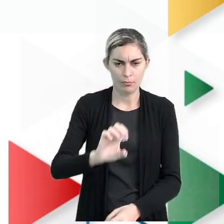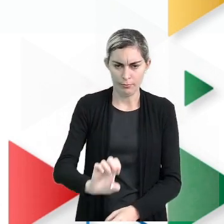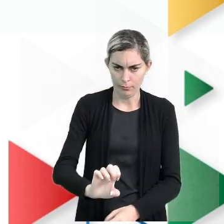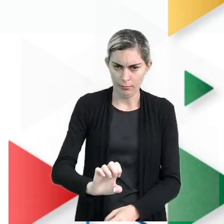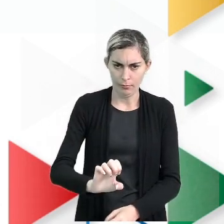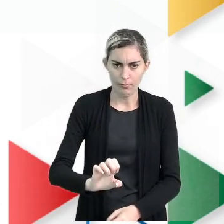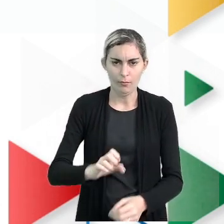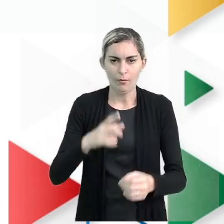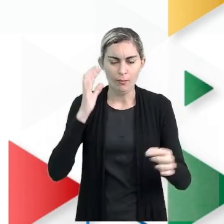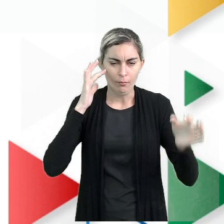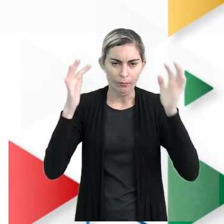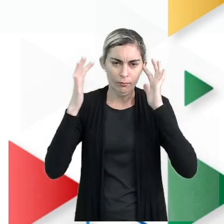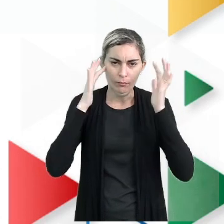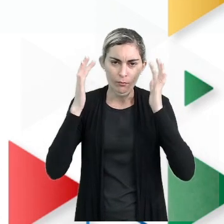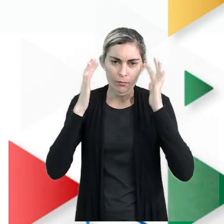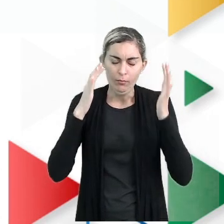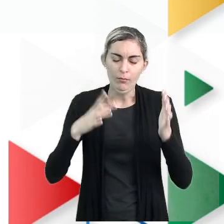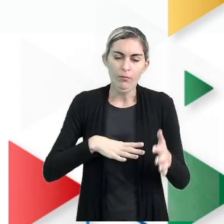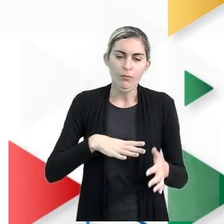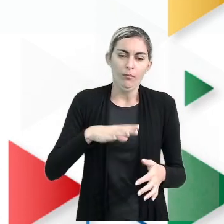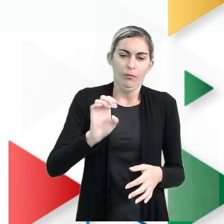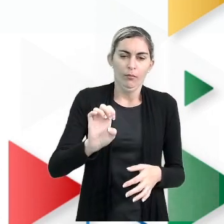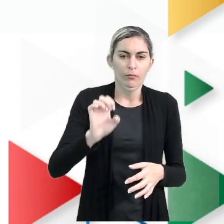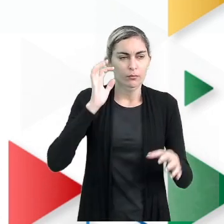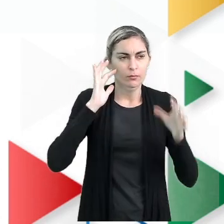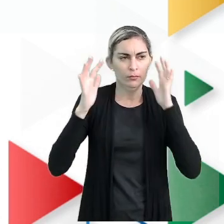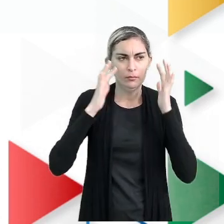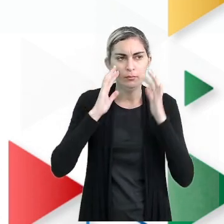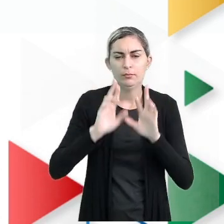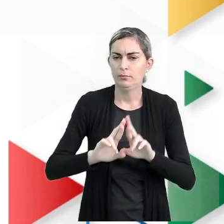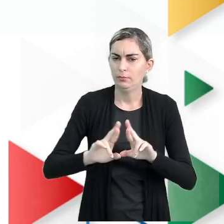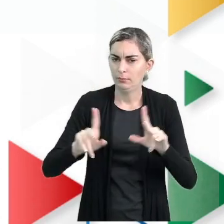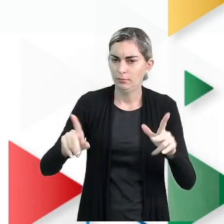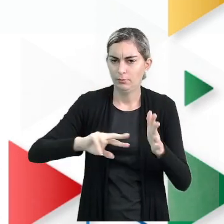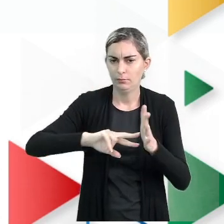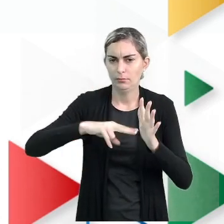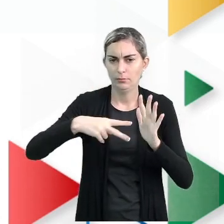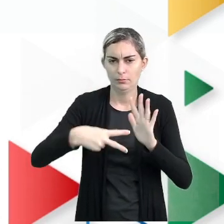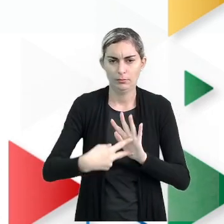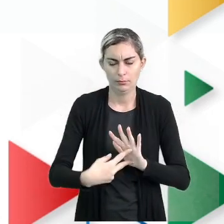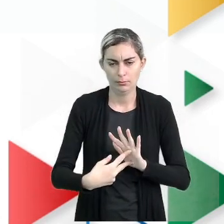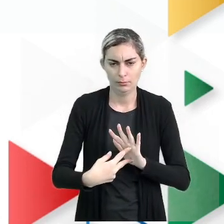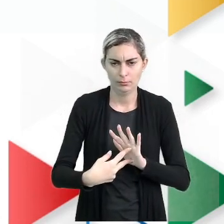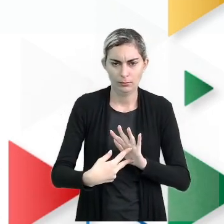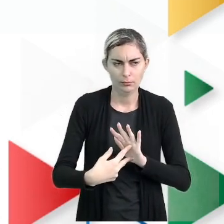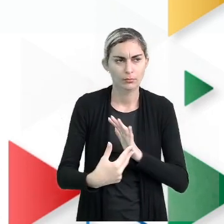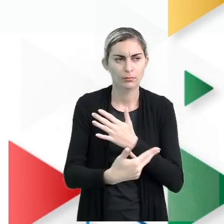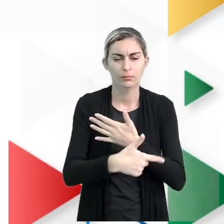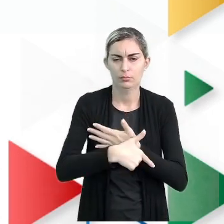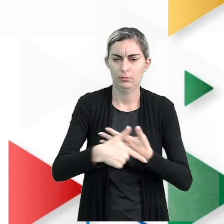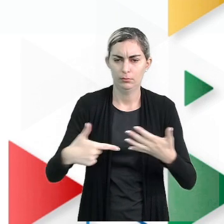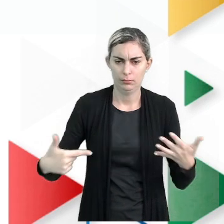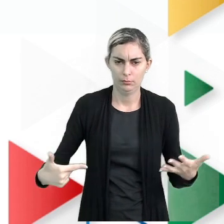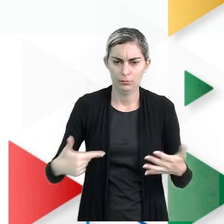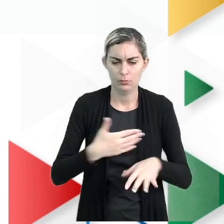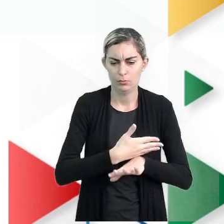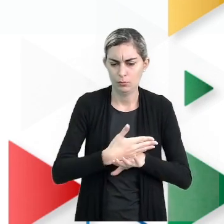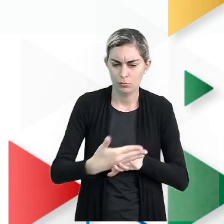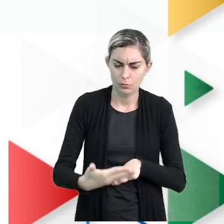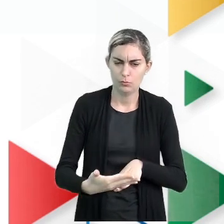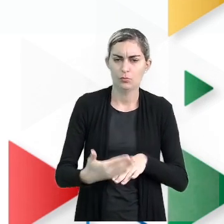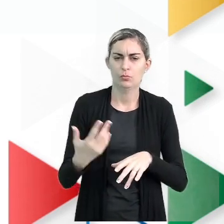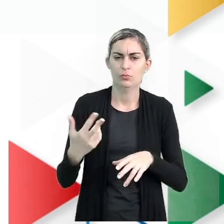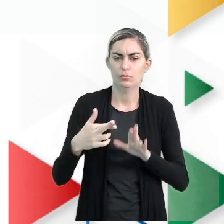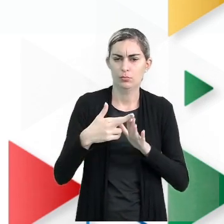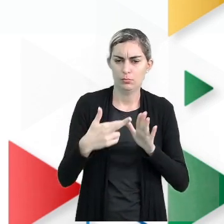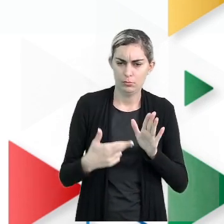Na filosofia, a ética e moral possuem diferentes significados, não é isso, professor? A moral são costumes, são